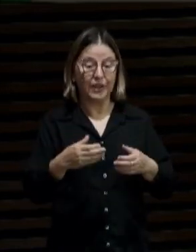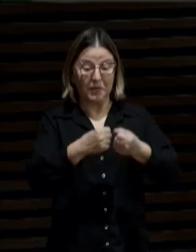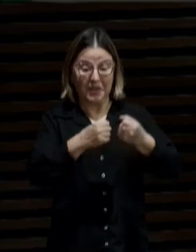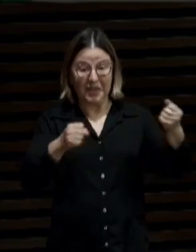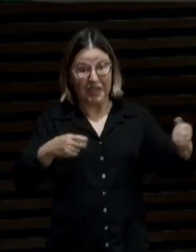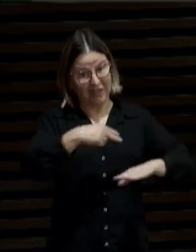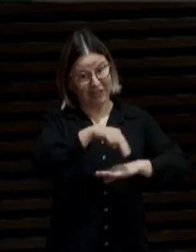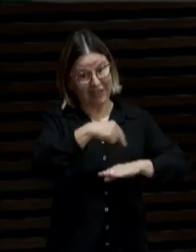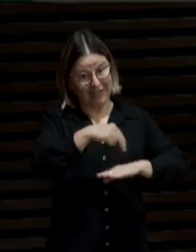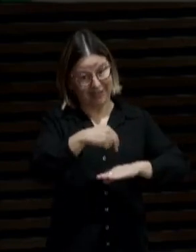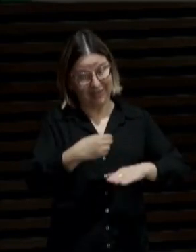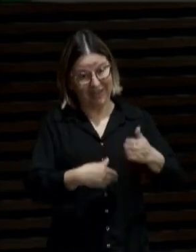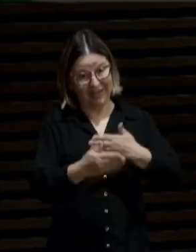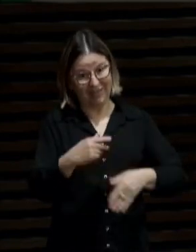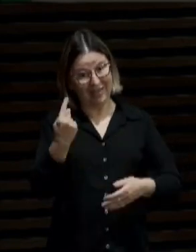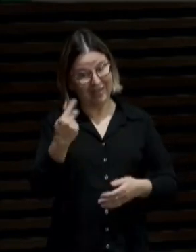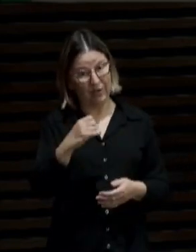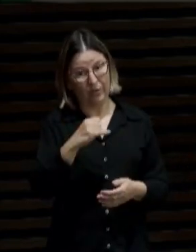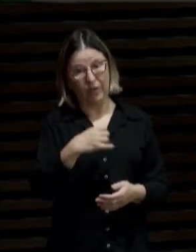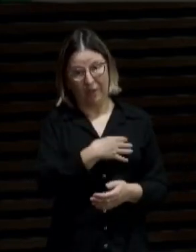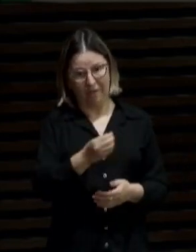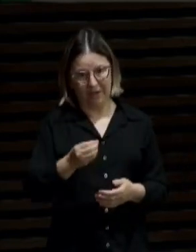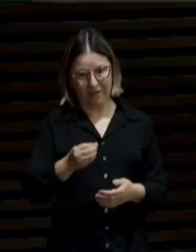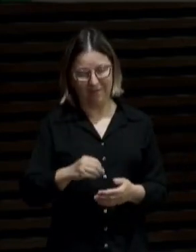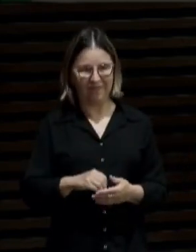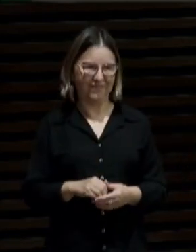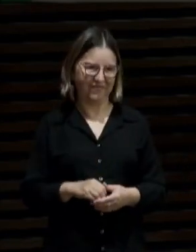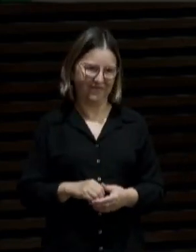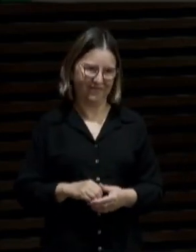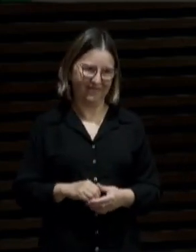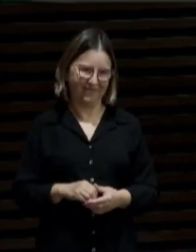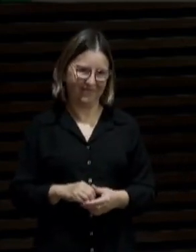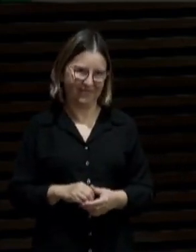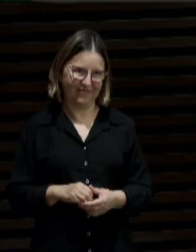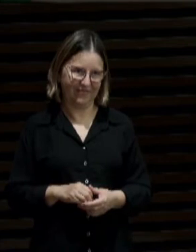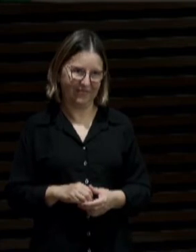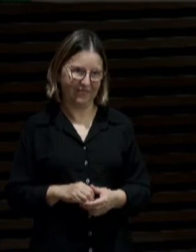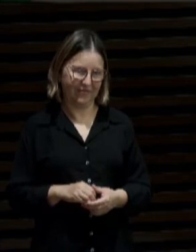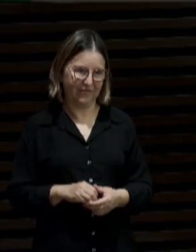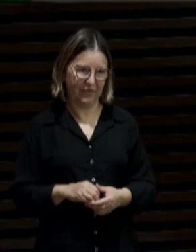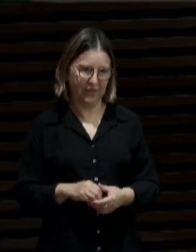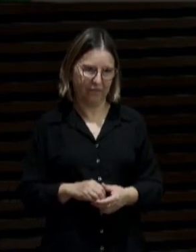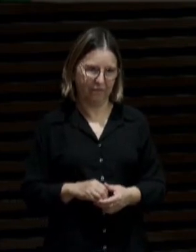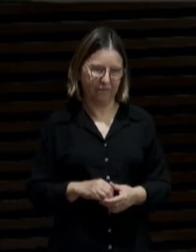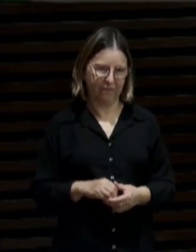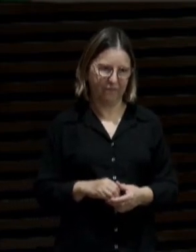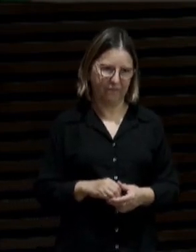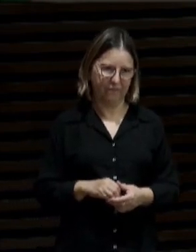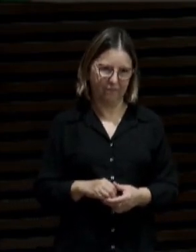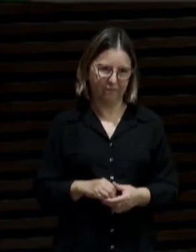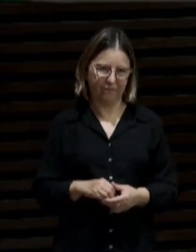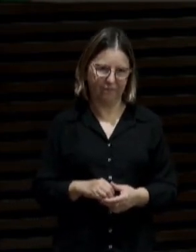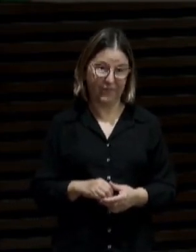aqui. Nasceu mesmo, milagre, hein? Deus é top. Aí Deus fala assim, pronto, agora mata